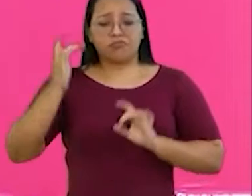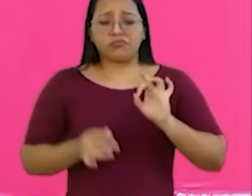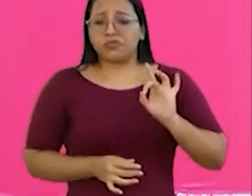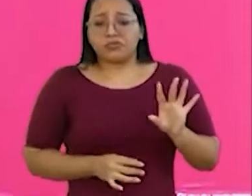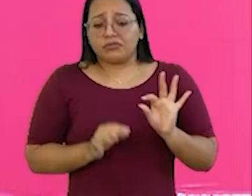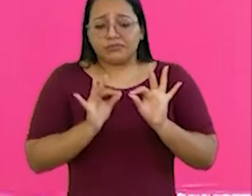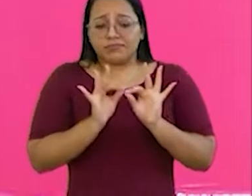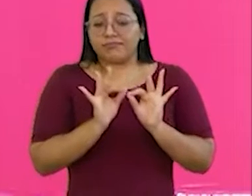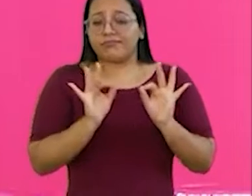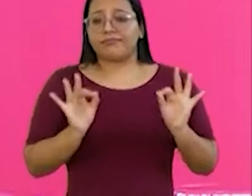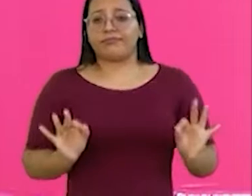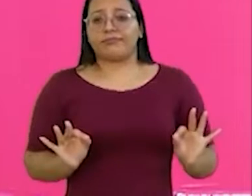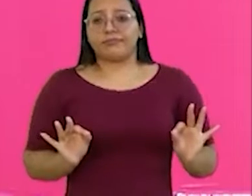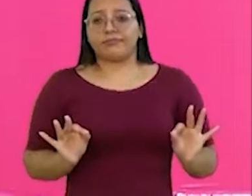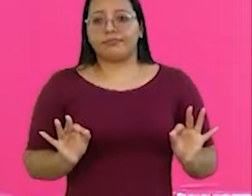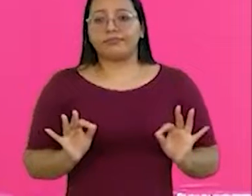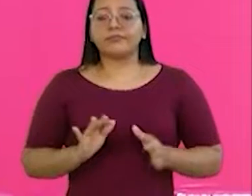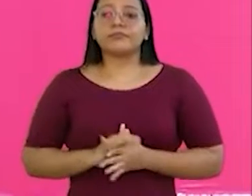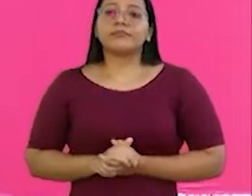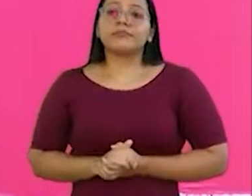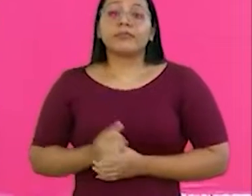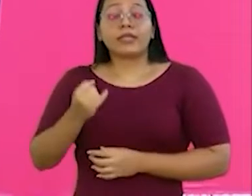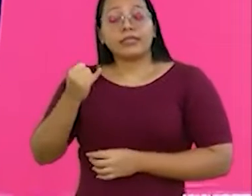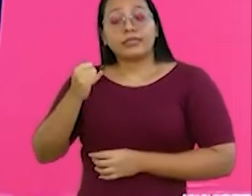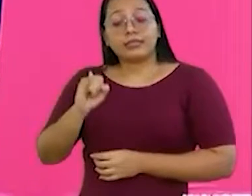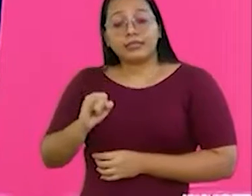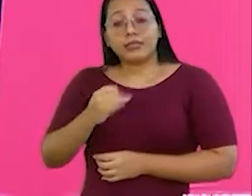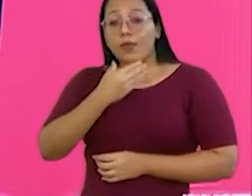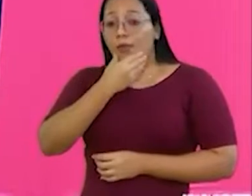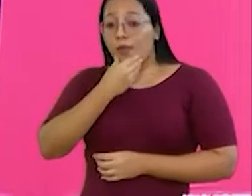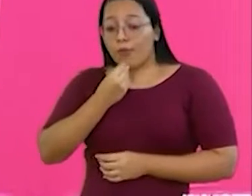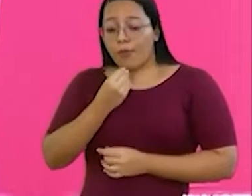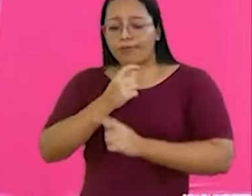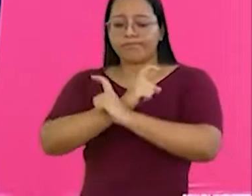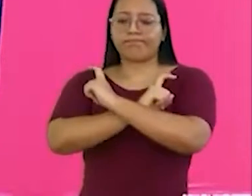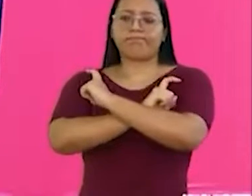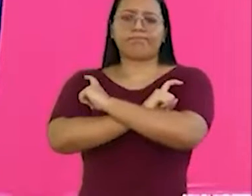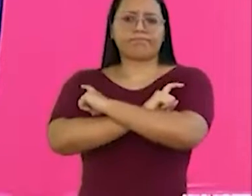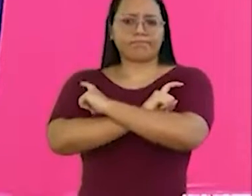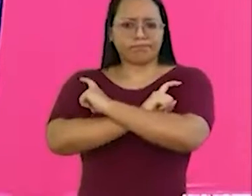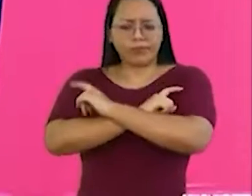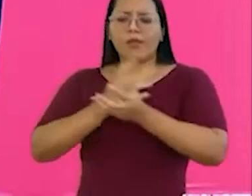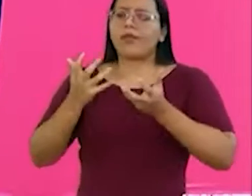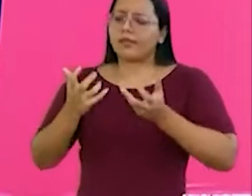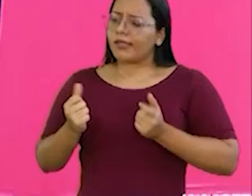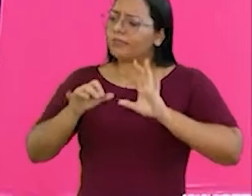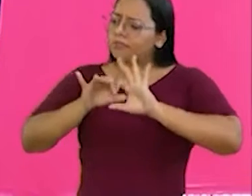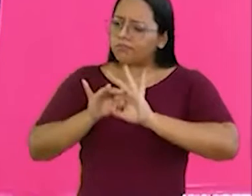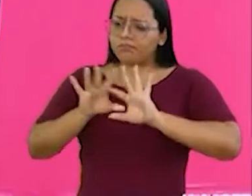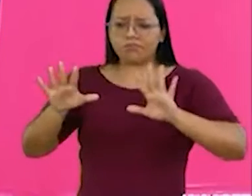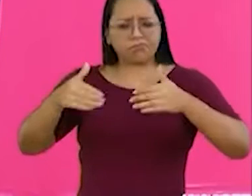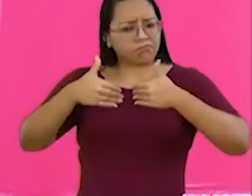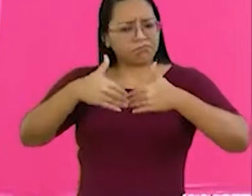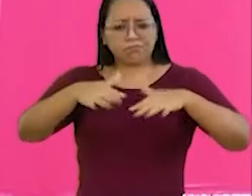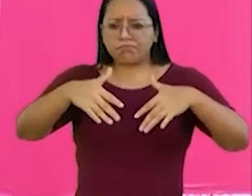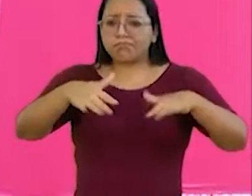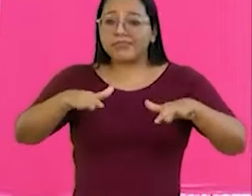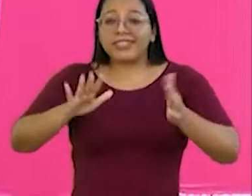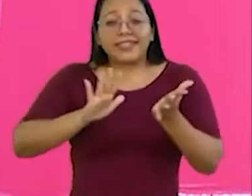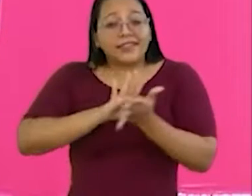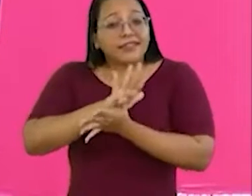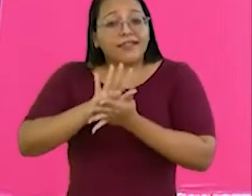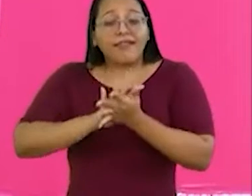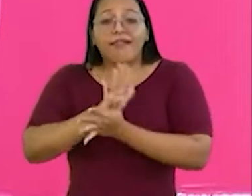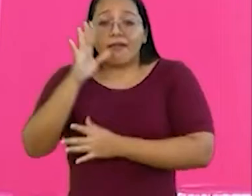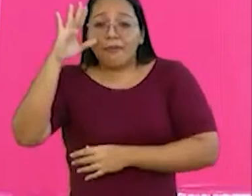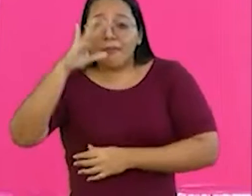isso. Se Faraó fizesse isso, nada dessas